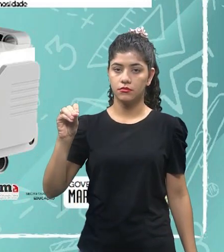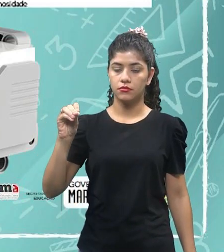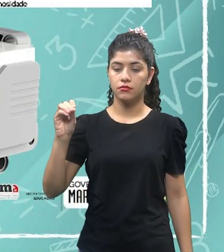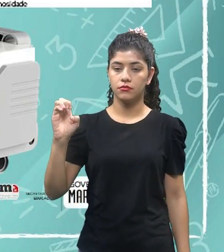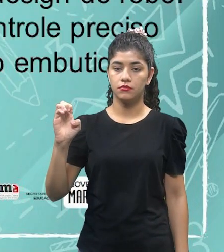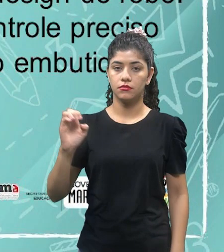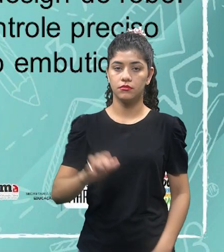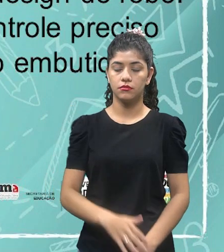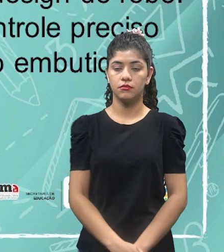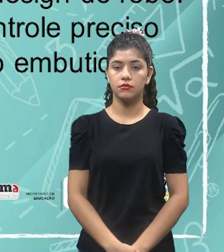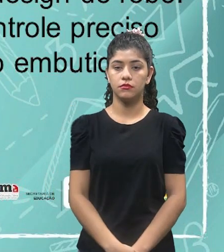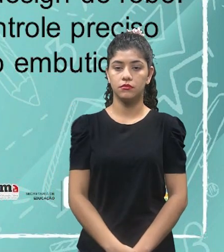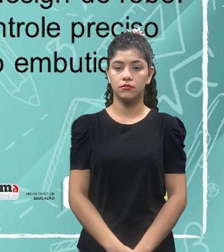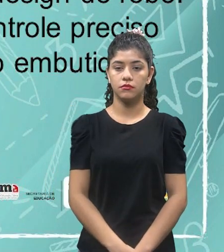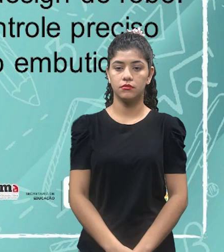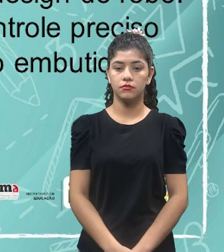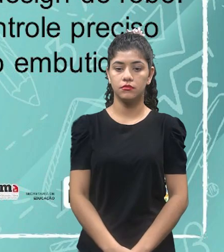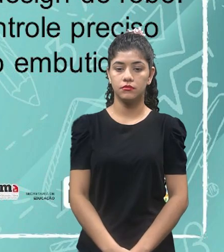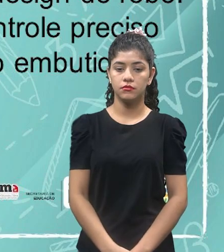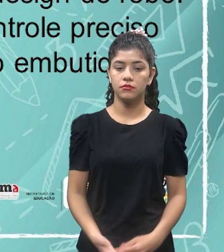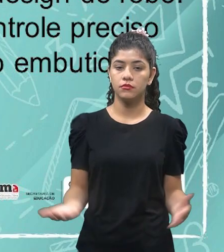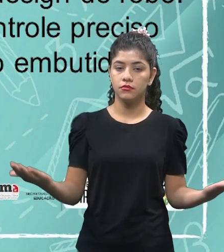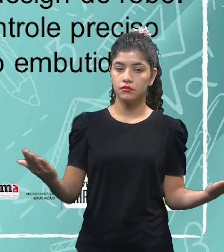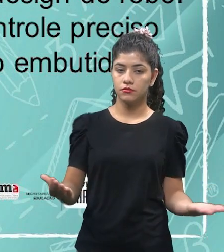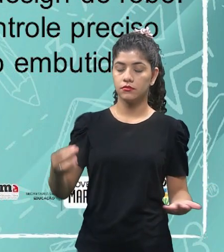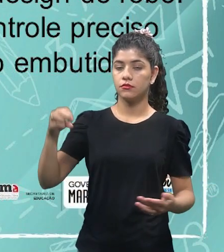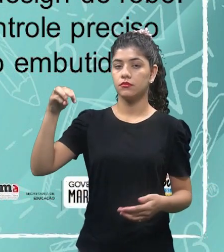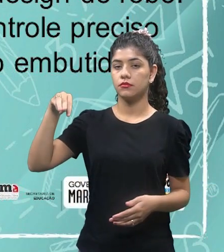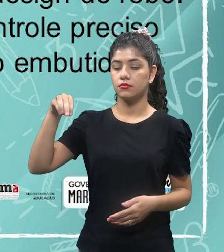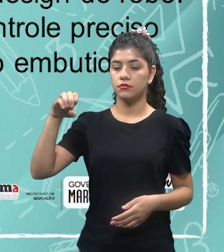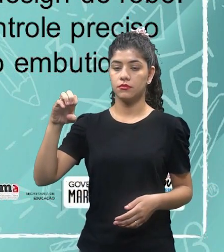aqui. O motor médio.